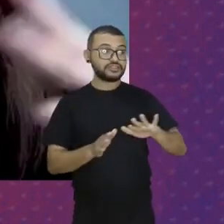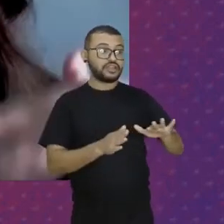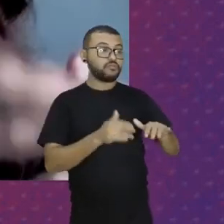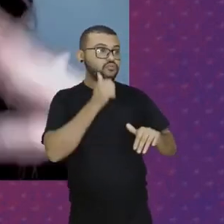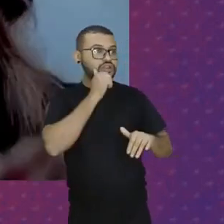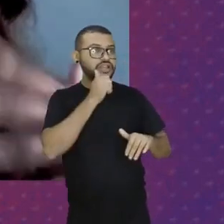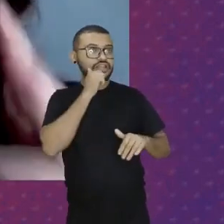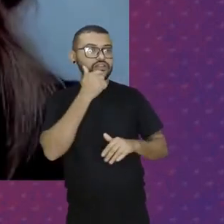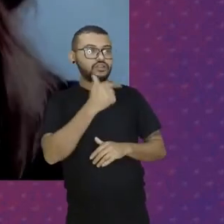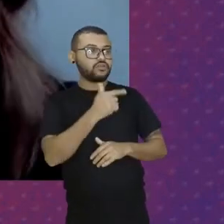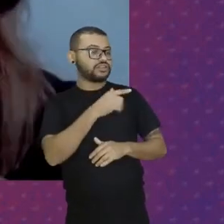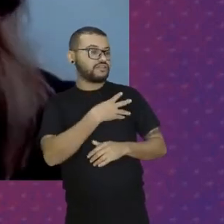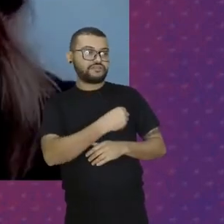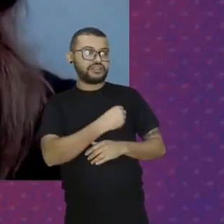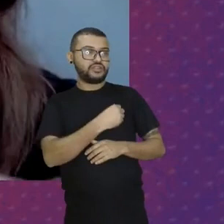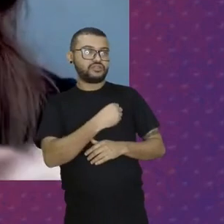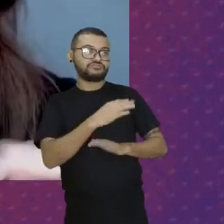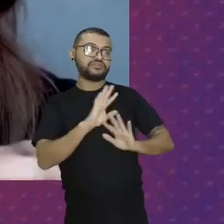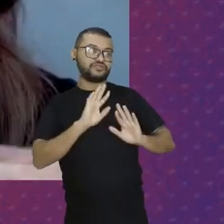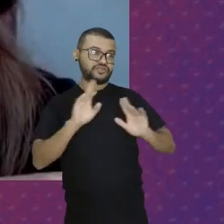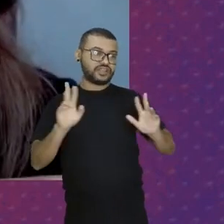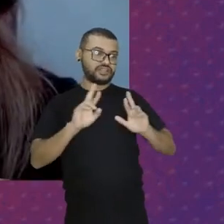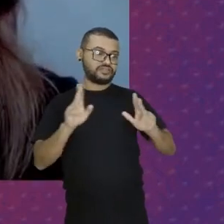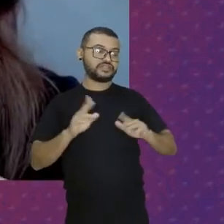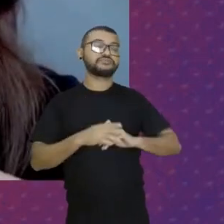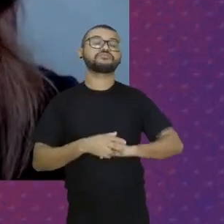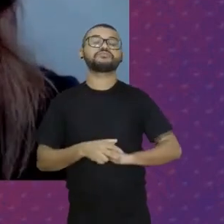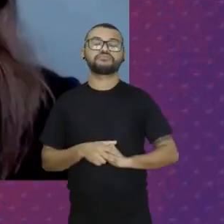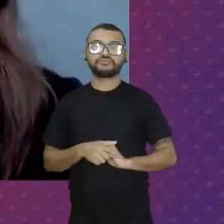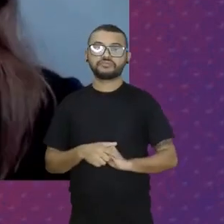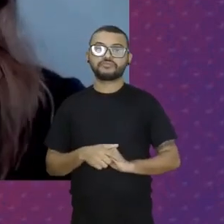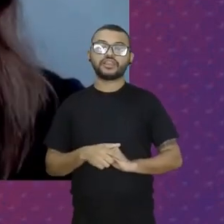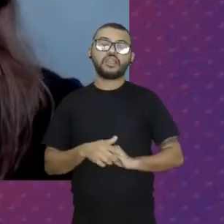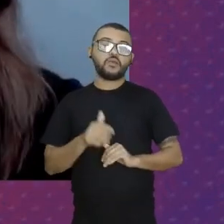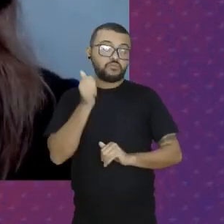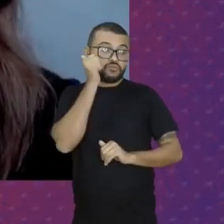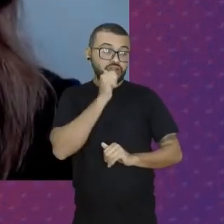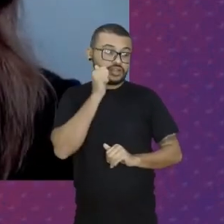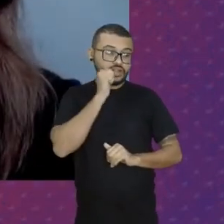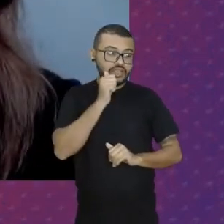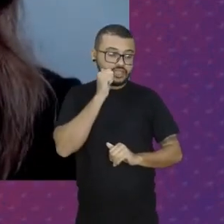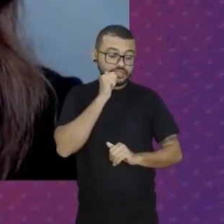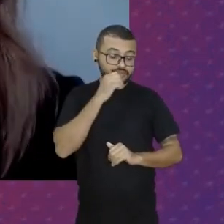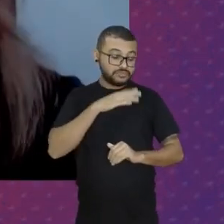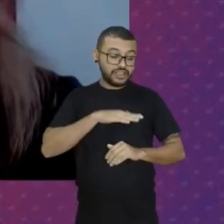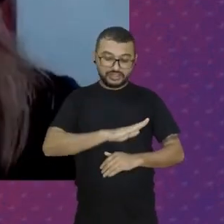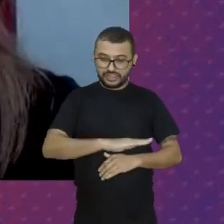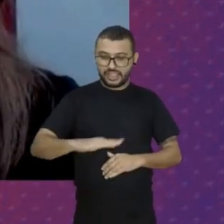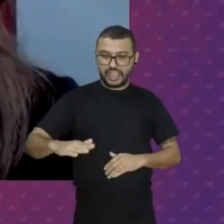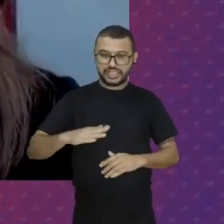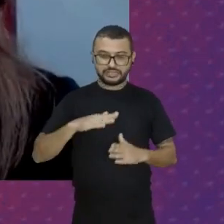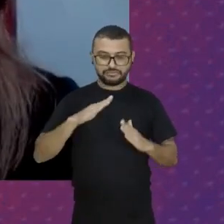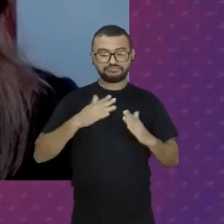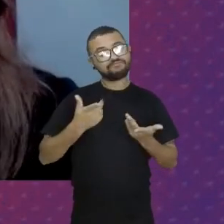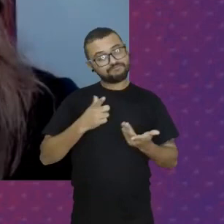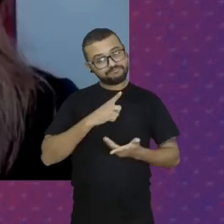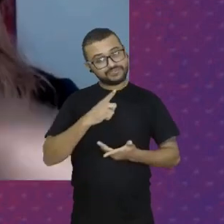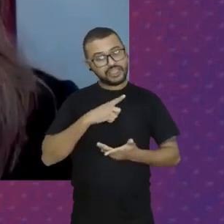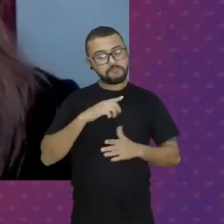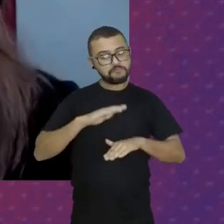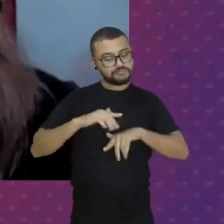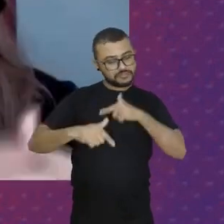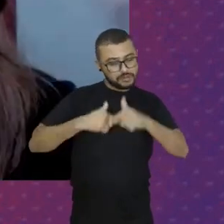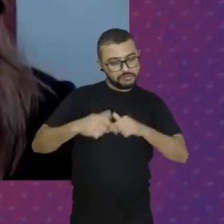Então, uma diferença entre as mulheres de acordo com a presença de criança pequena na casa. E é interessante a gente ver que